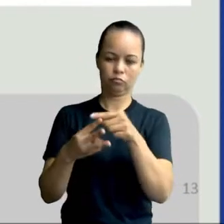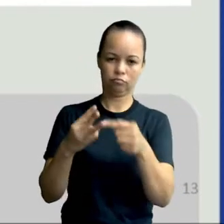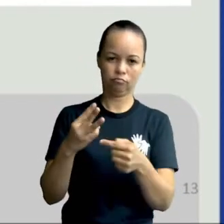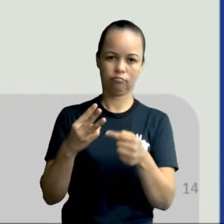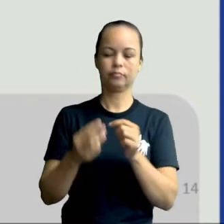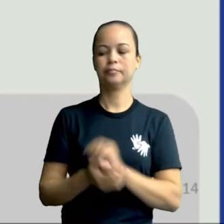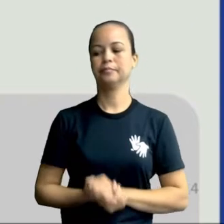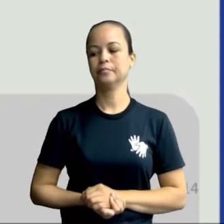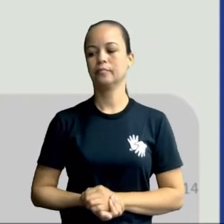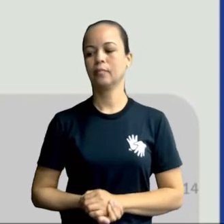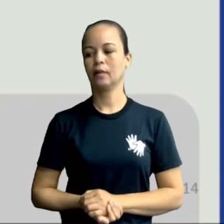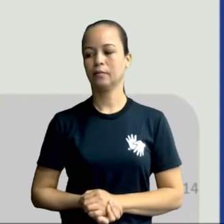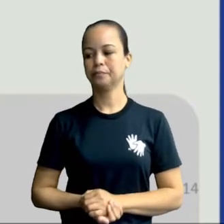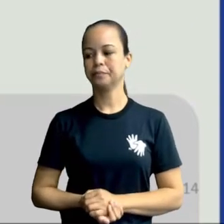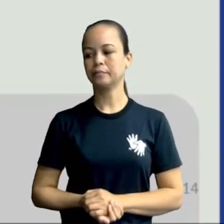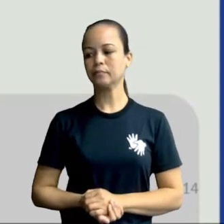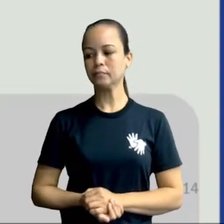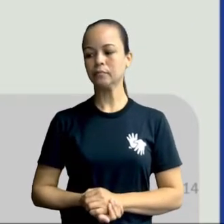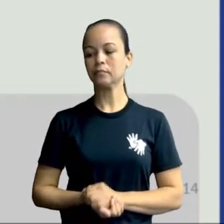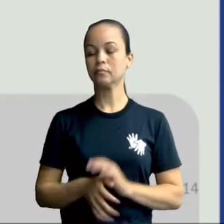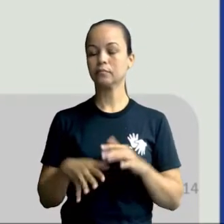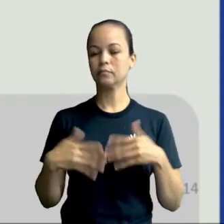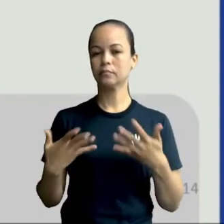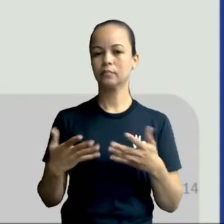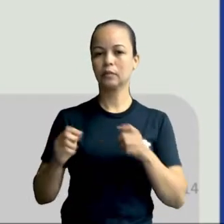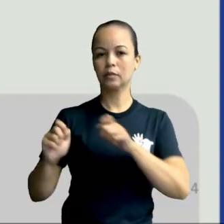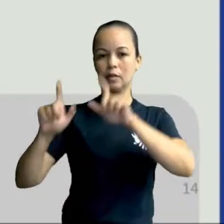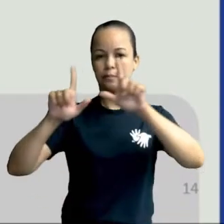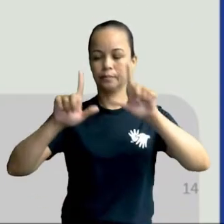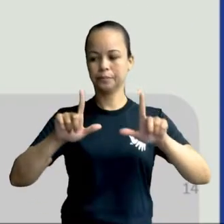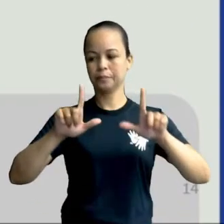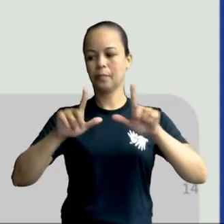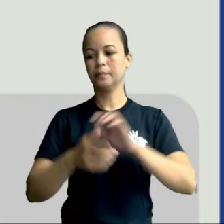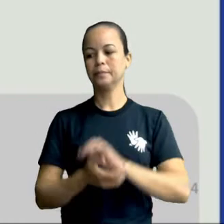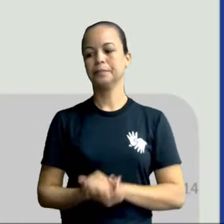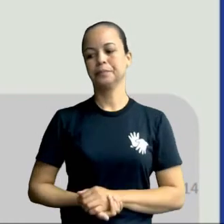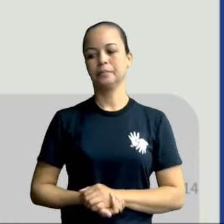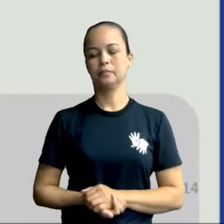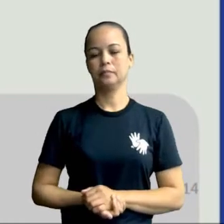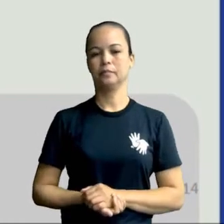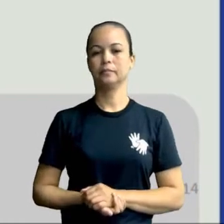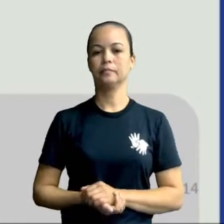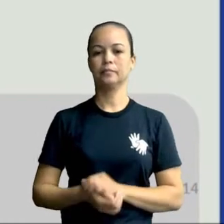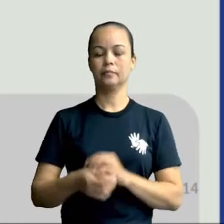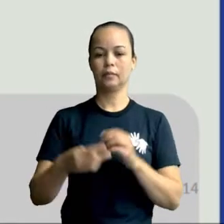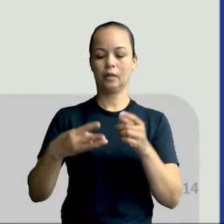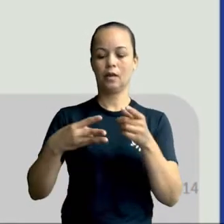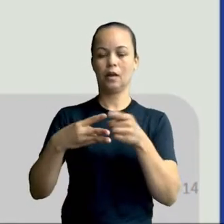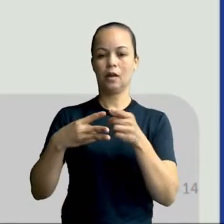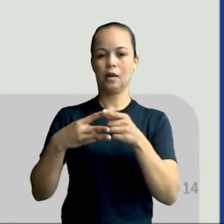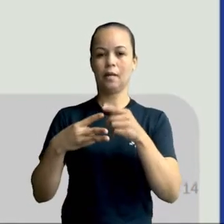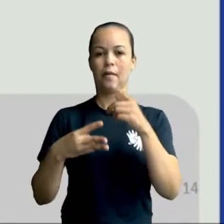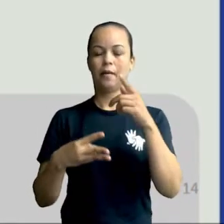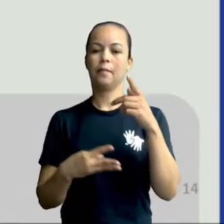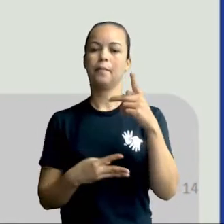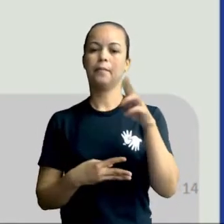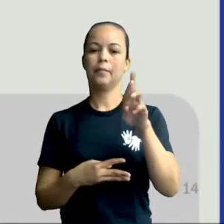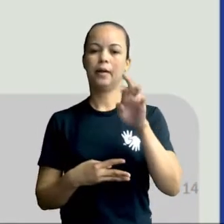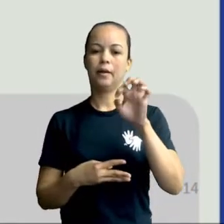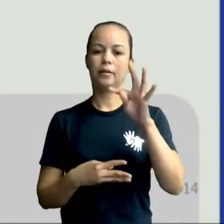bom? Ou seja, põe na tela para a gente ver. Pretérito